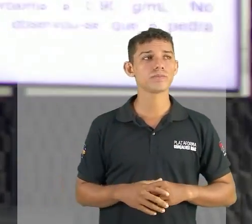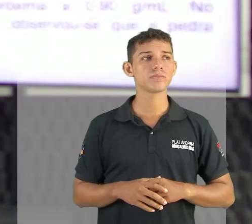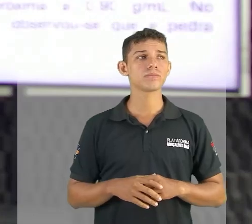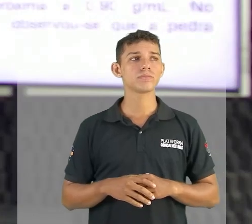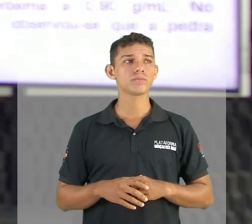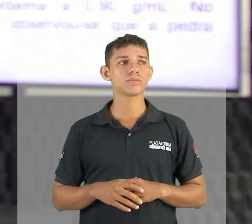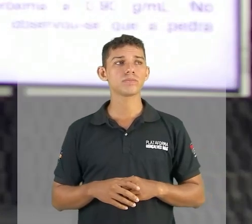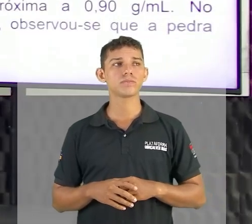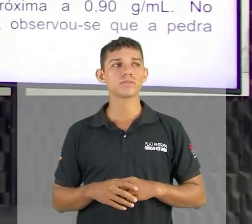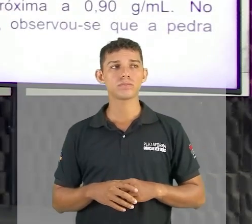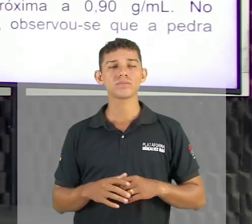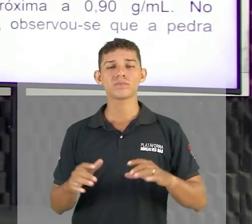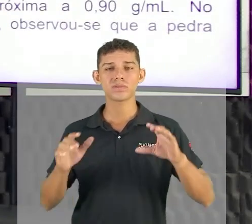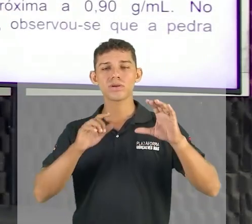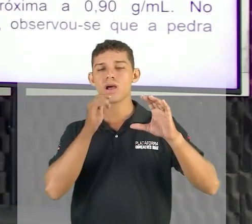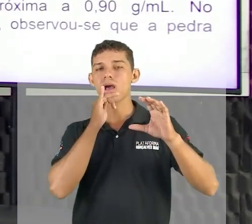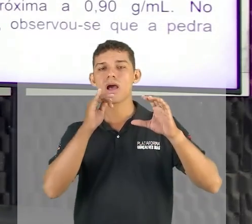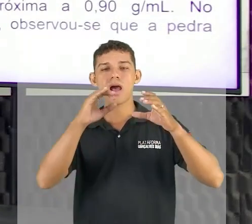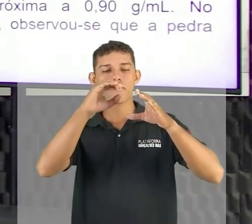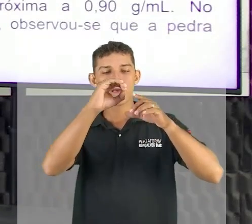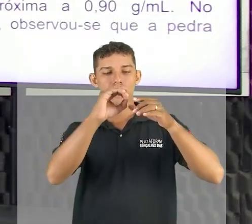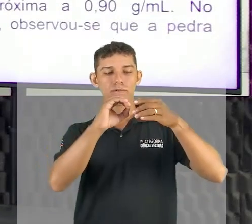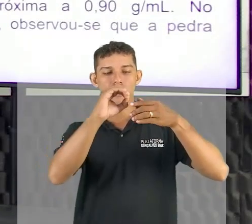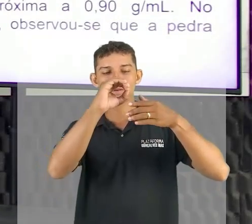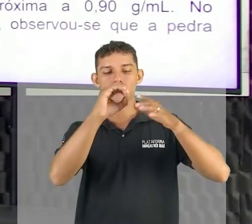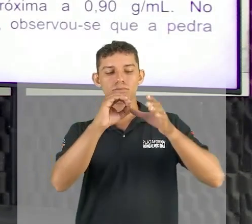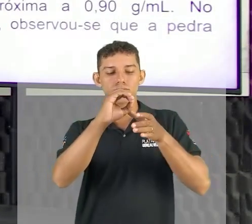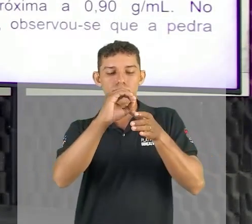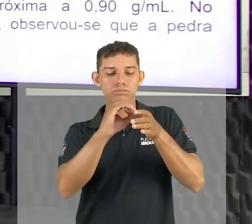Então a pedra vai ficar aqui.